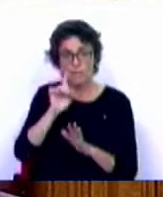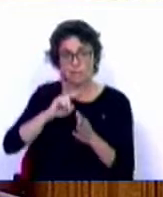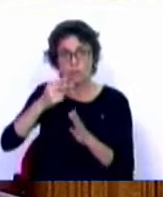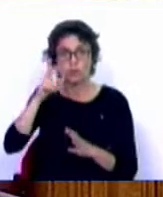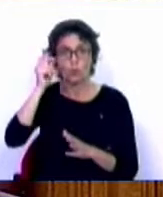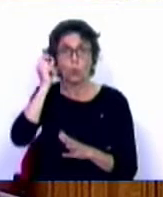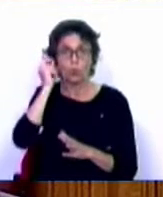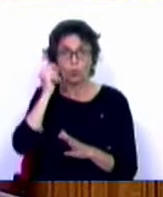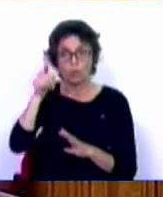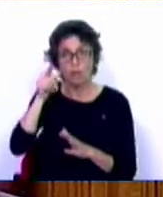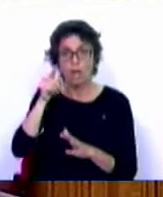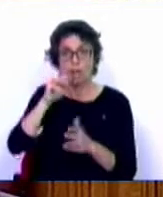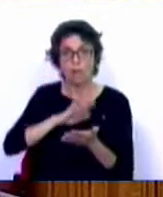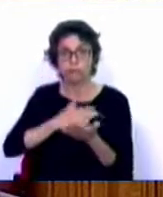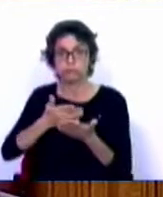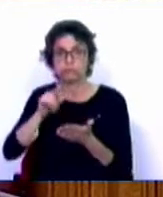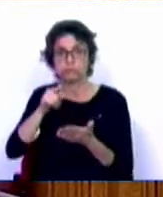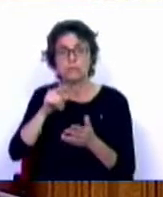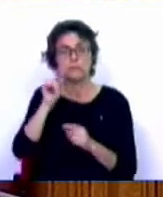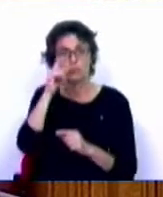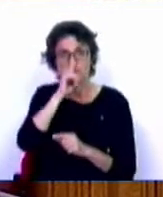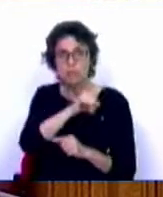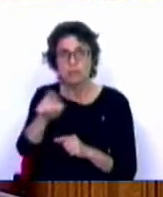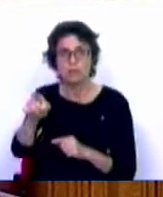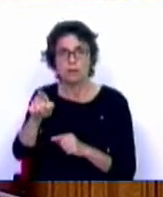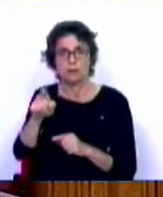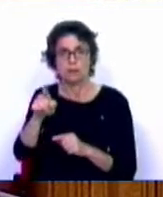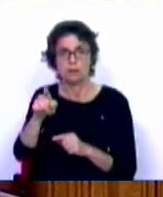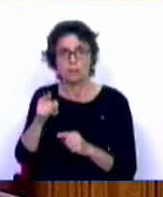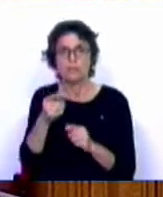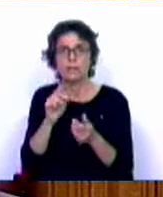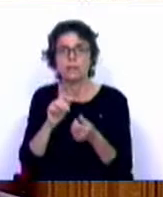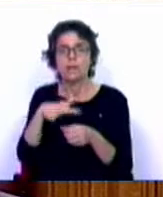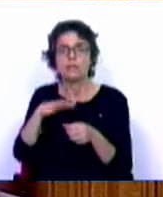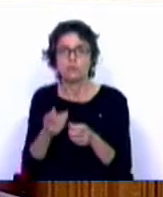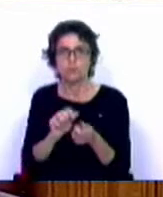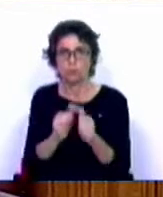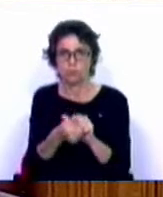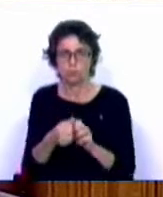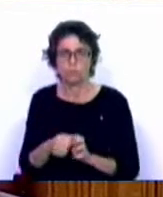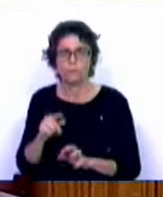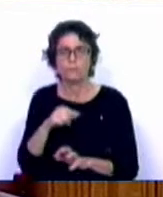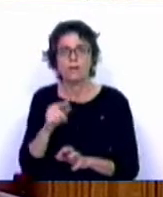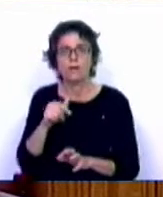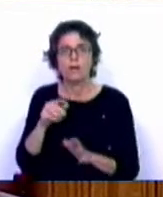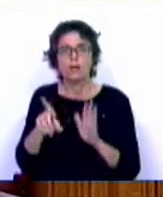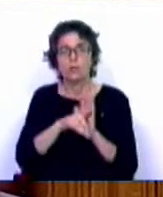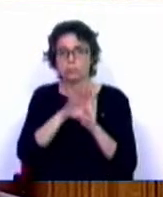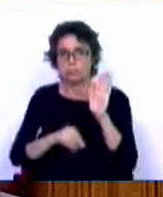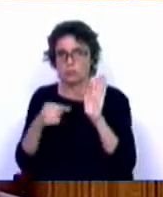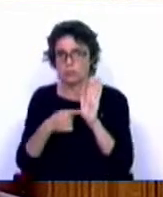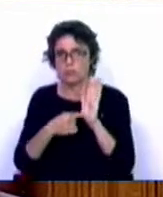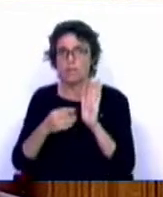mas lembramos-nos muito bem do que tínhamos passado e do que tinha acontecido. O decreto-lei que vigora ainda a esta